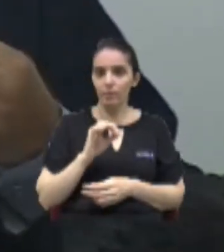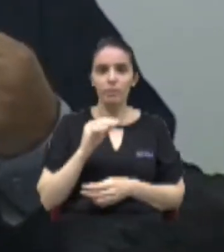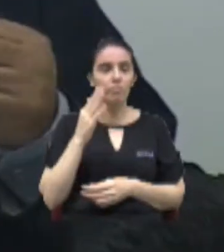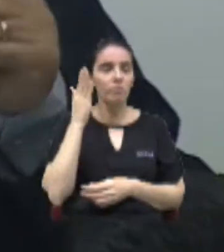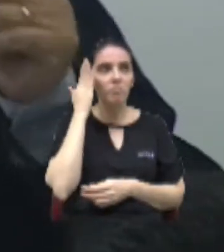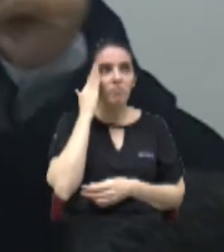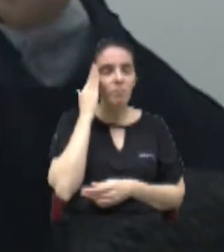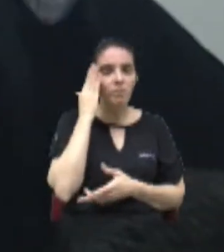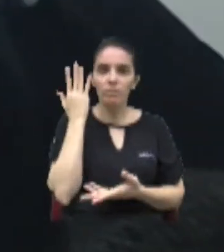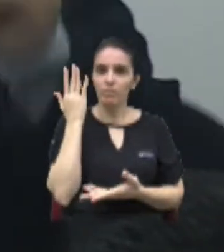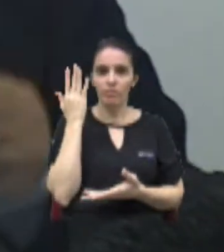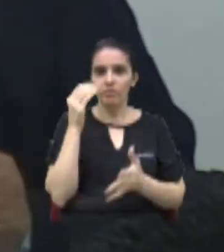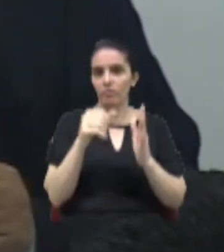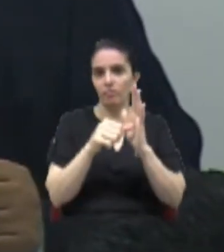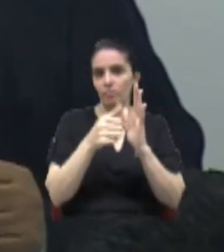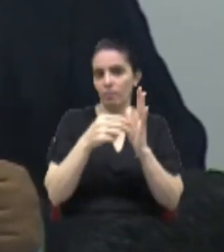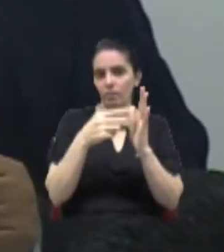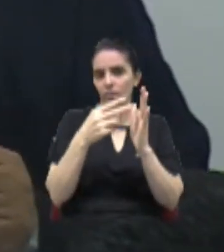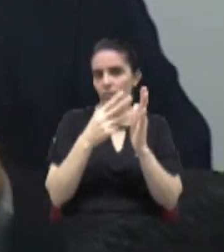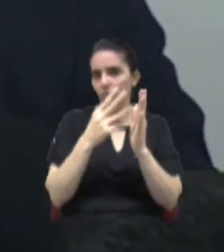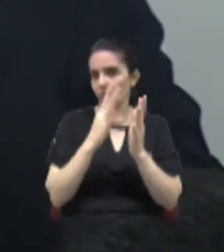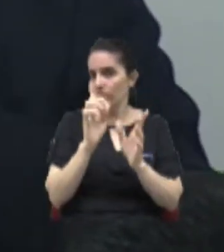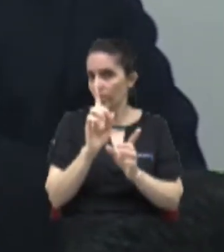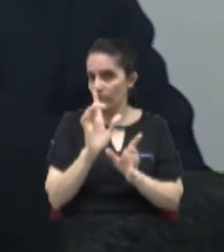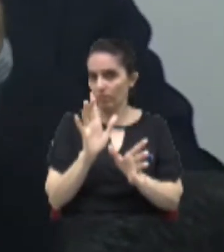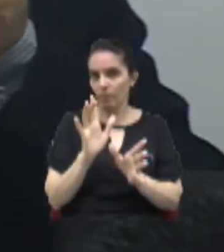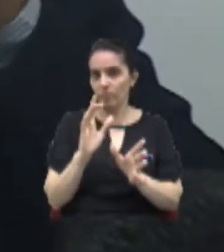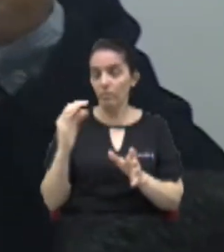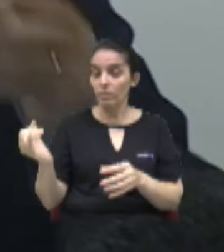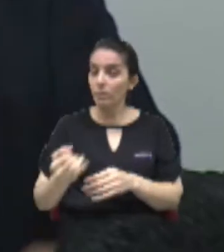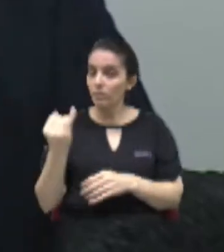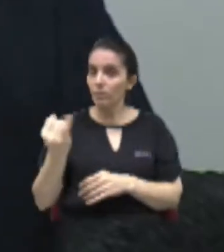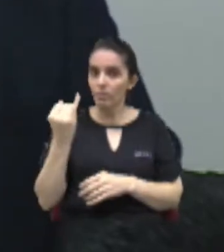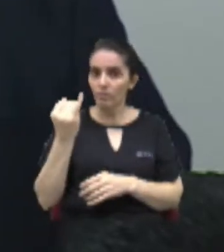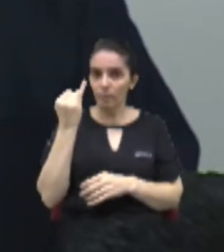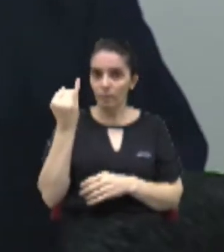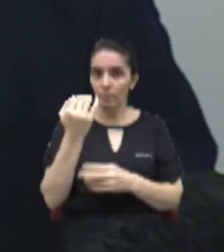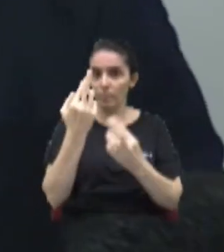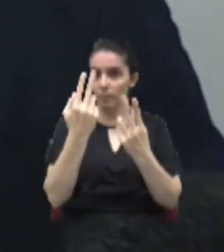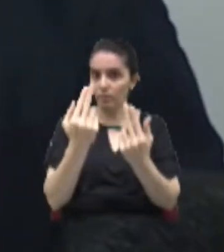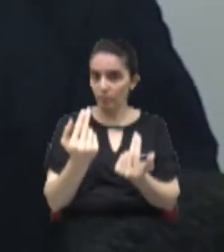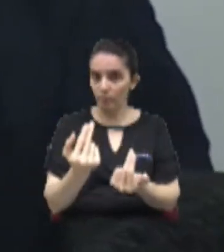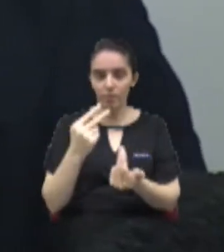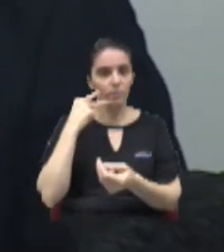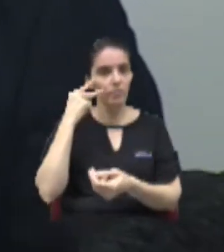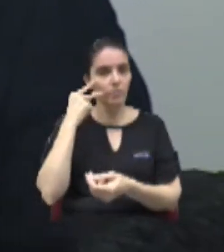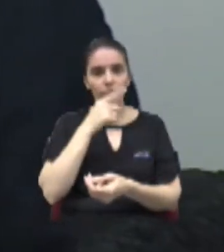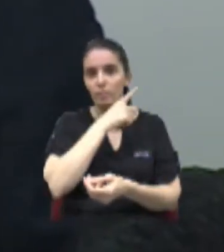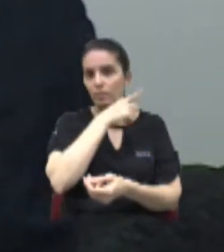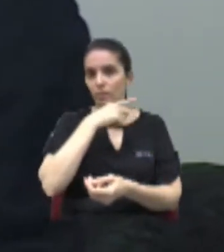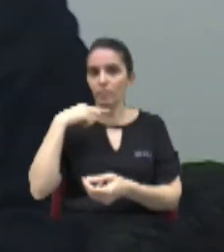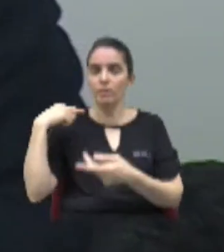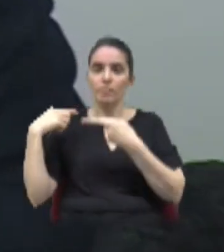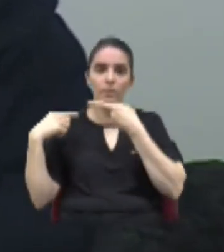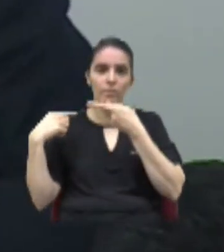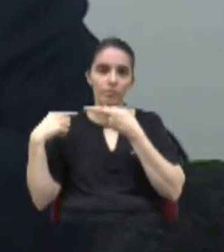seu projeto devia ser colocado na internet, mas a prefeitura devia colocar, todo o órgão público do